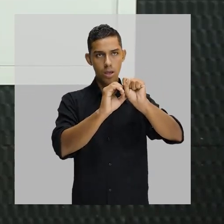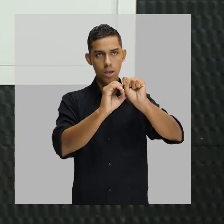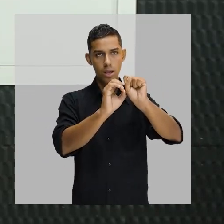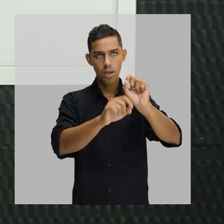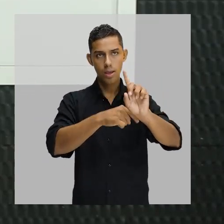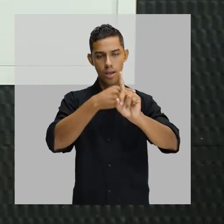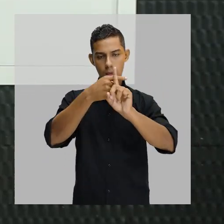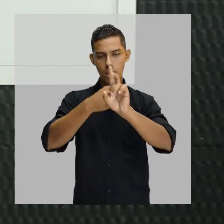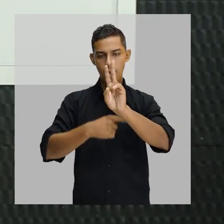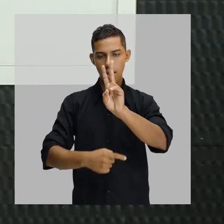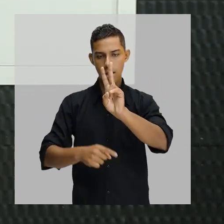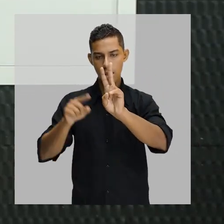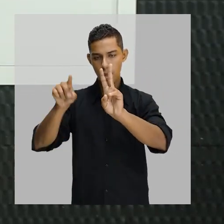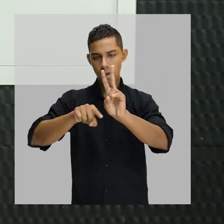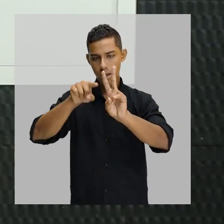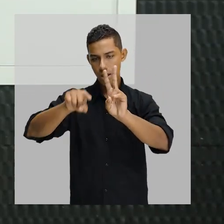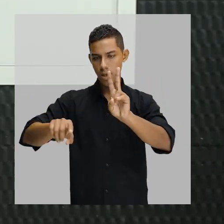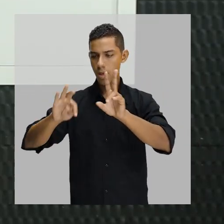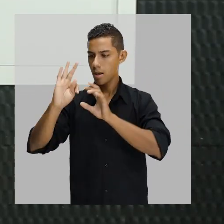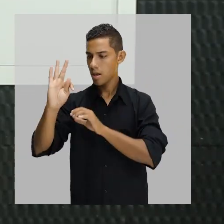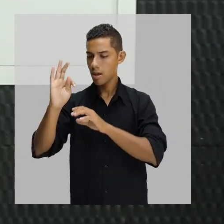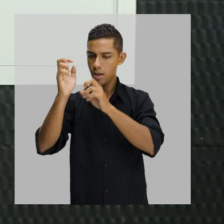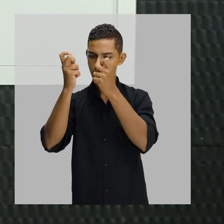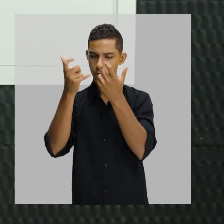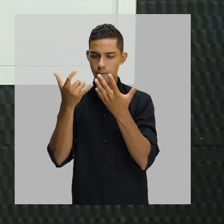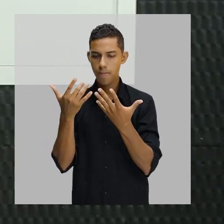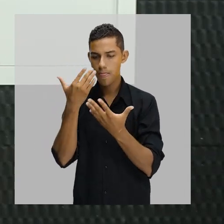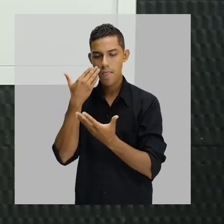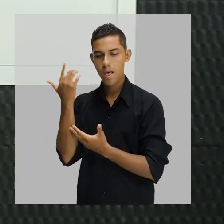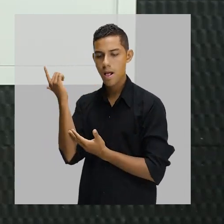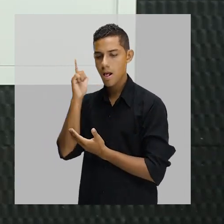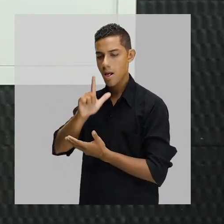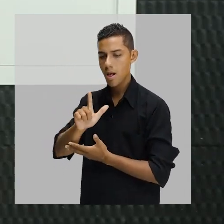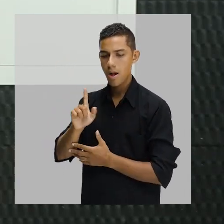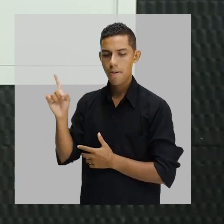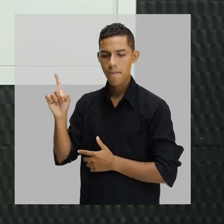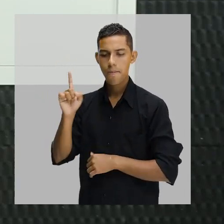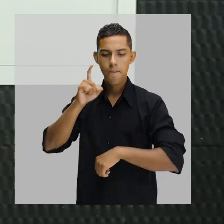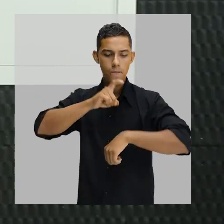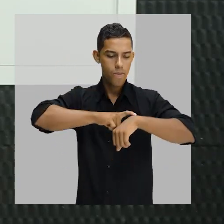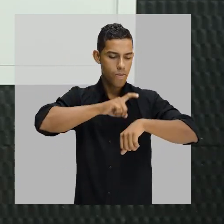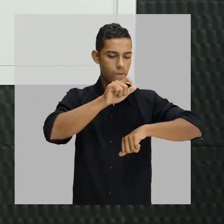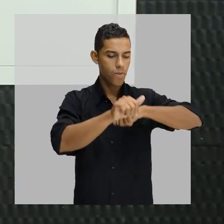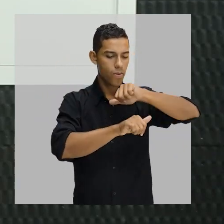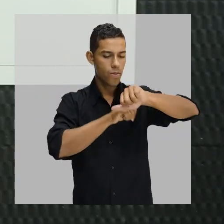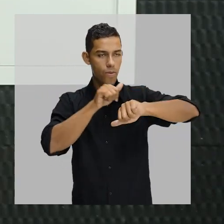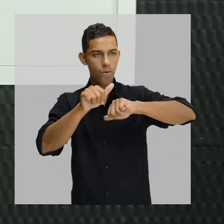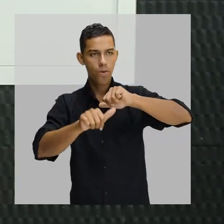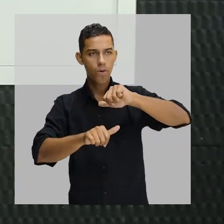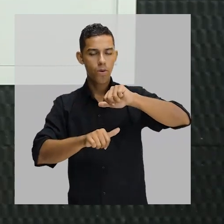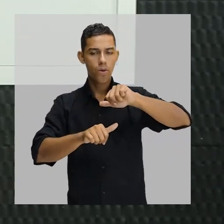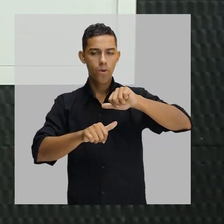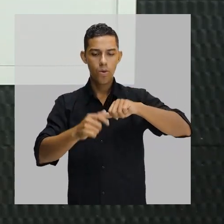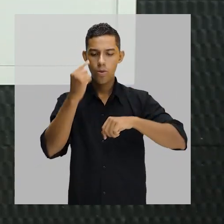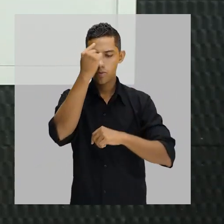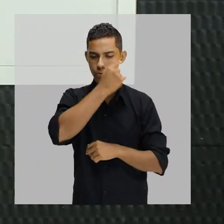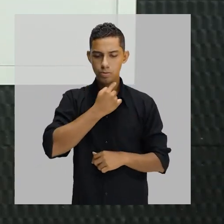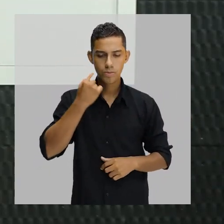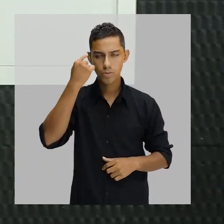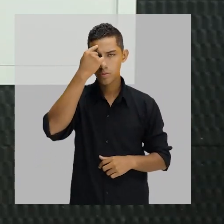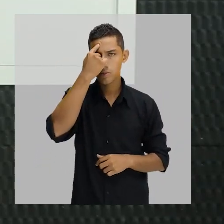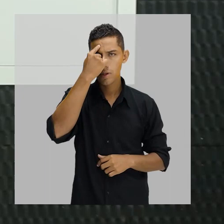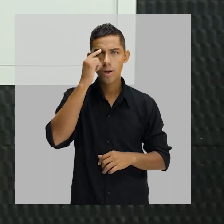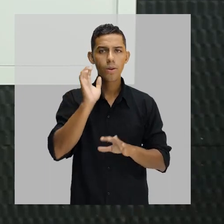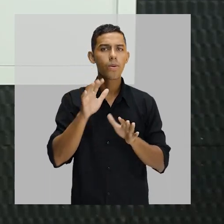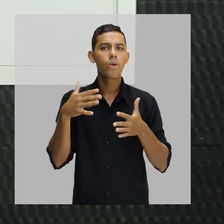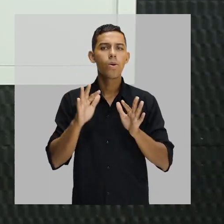né? Velocidade em quilômetros por hora, o tempo em horas, não é isso? E saber qual é o espaço percorrido, ficaria